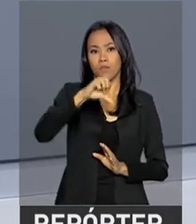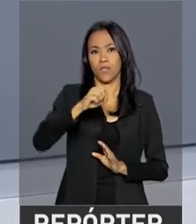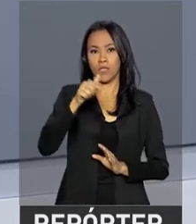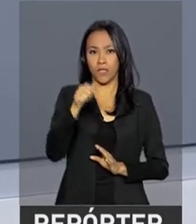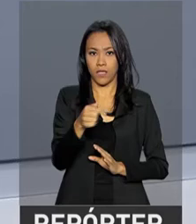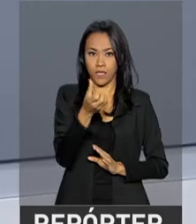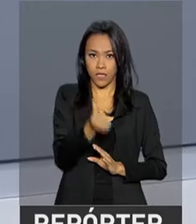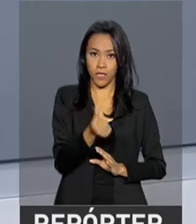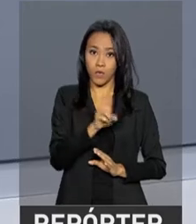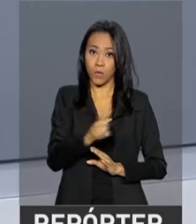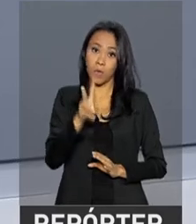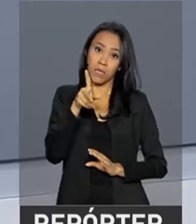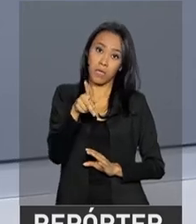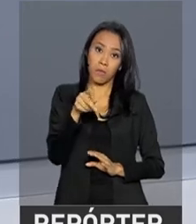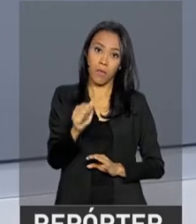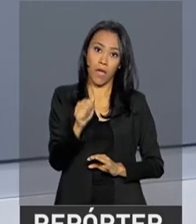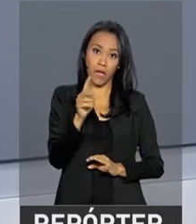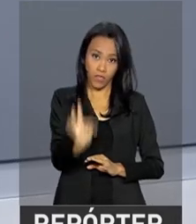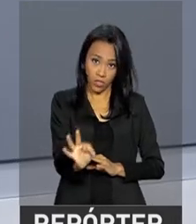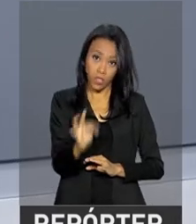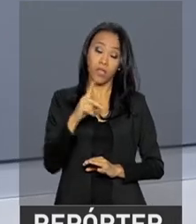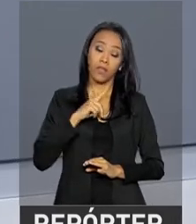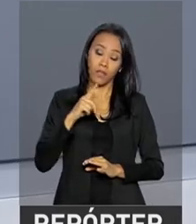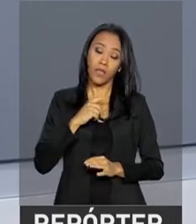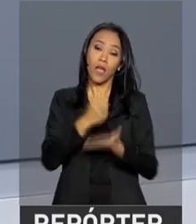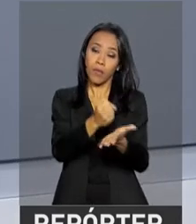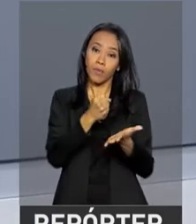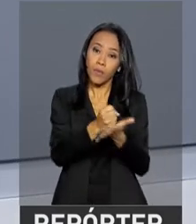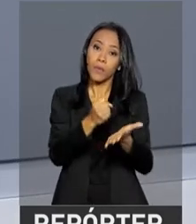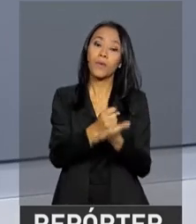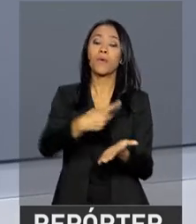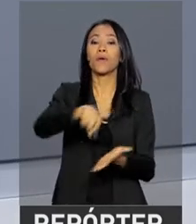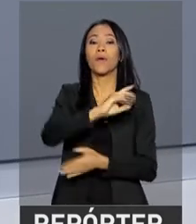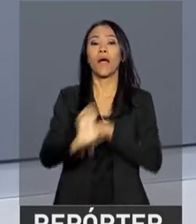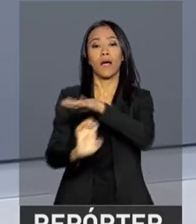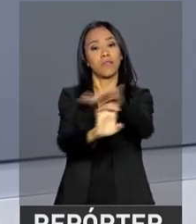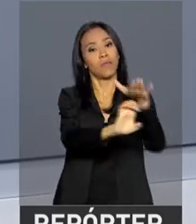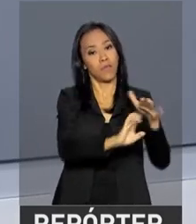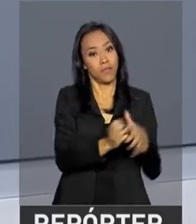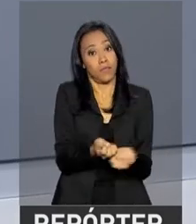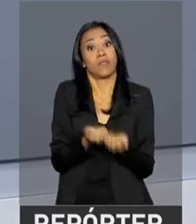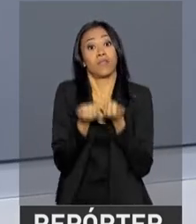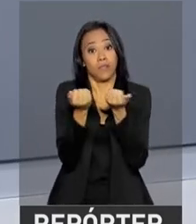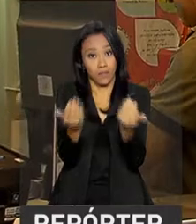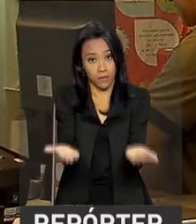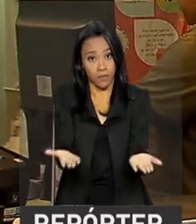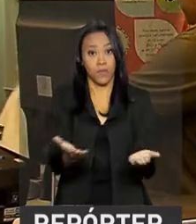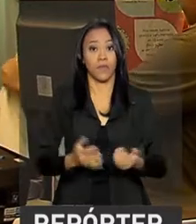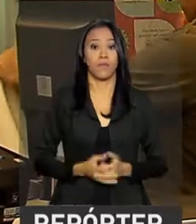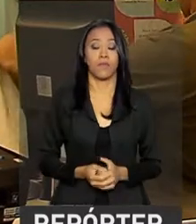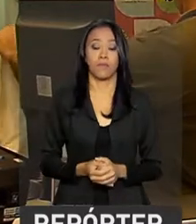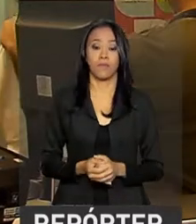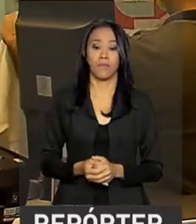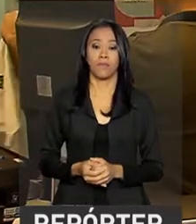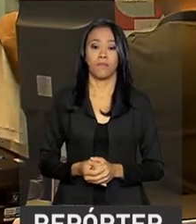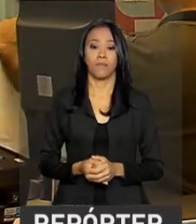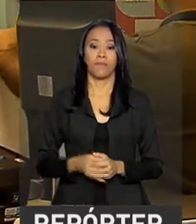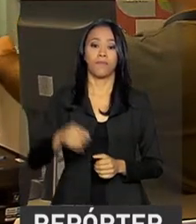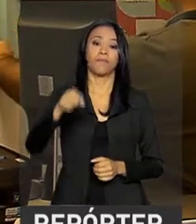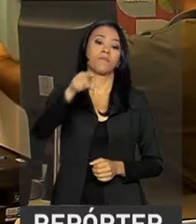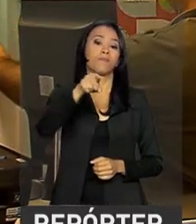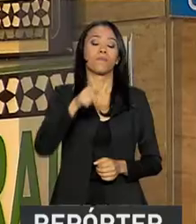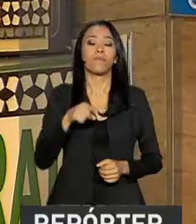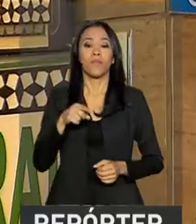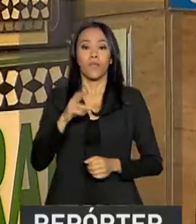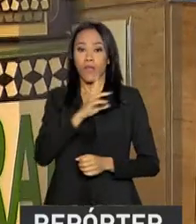pat oferece incentivos fiscais e tributários as empresas que concedem o benefício na porta do